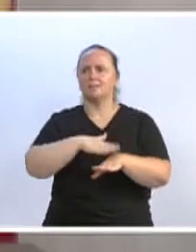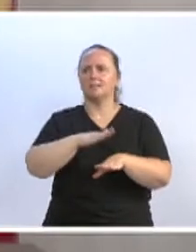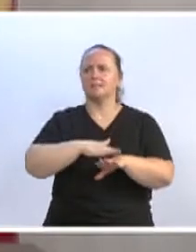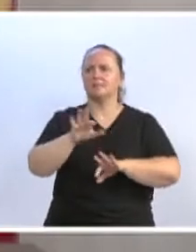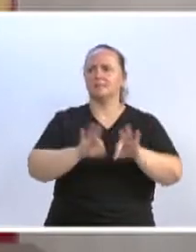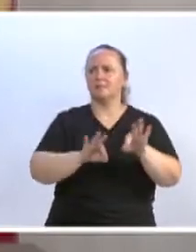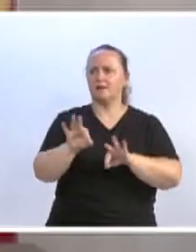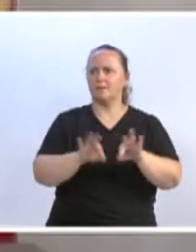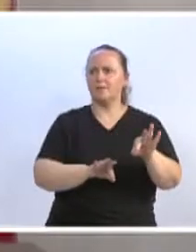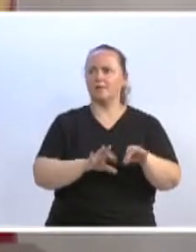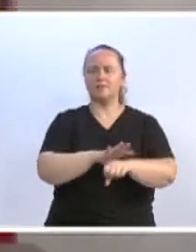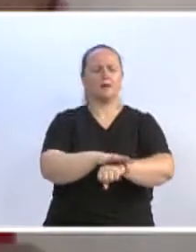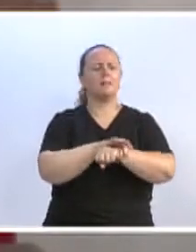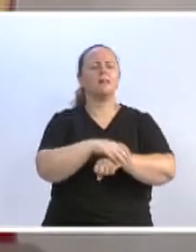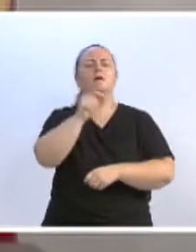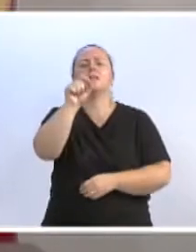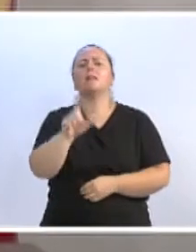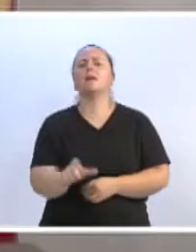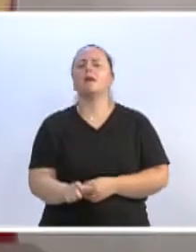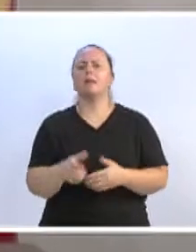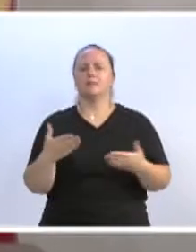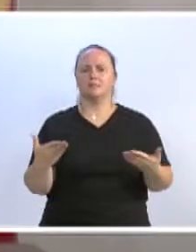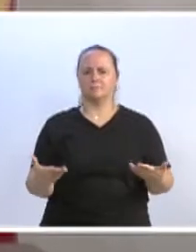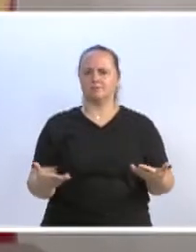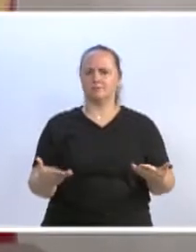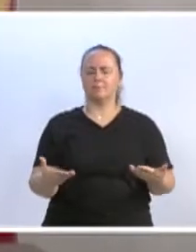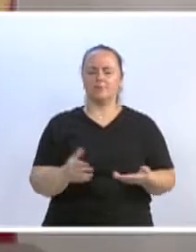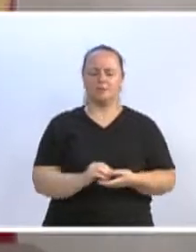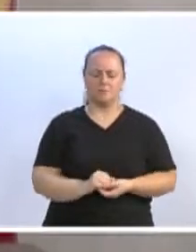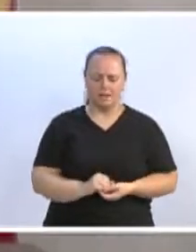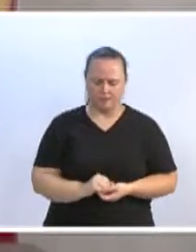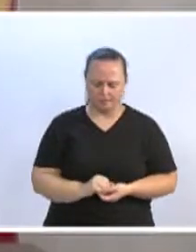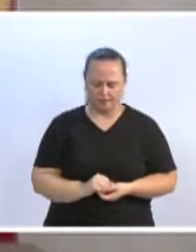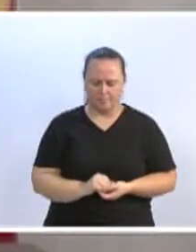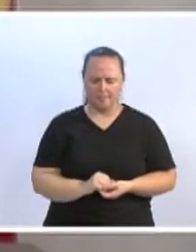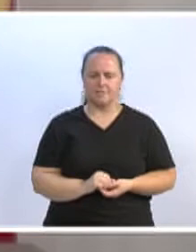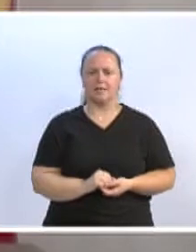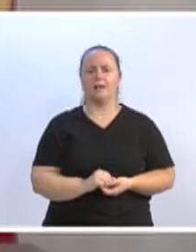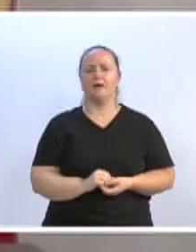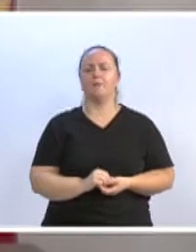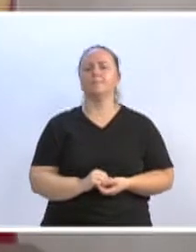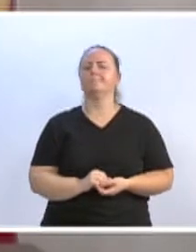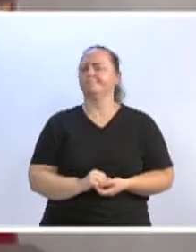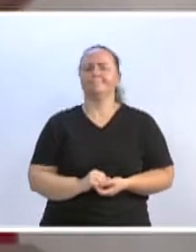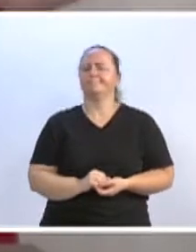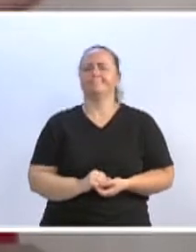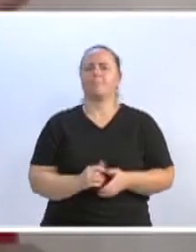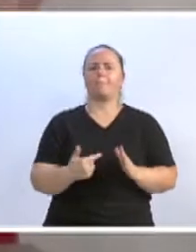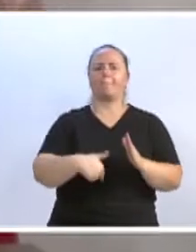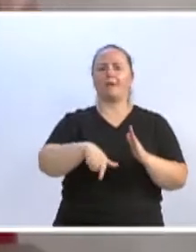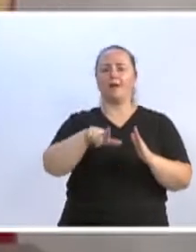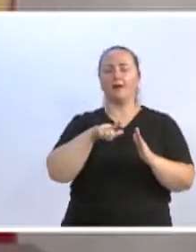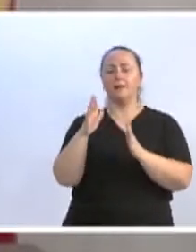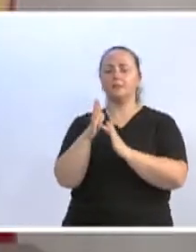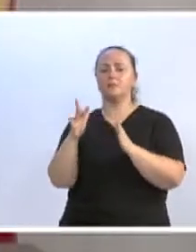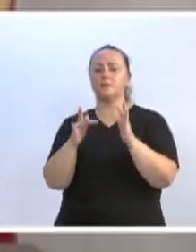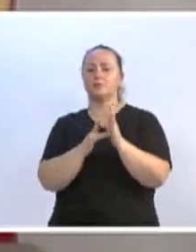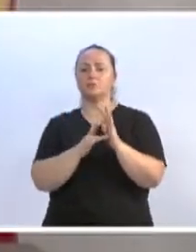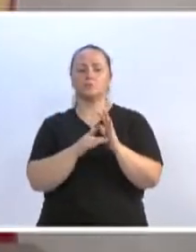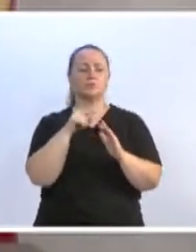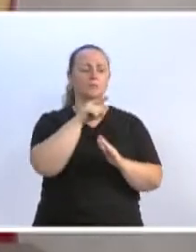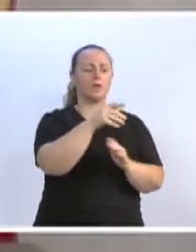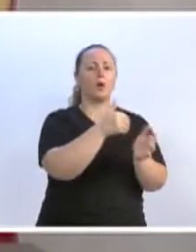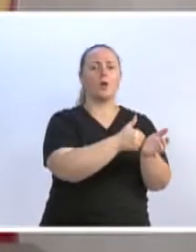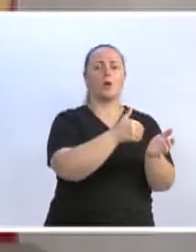atrás? Quem me garante que nesse tempo todo não houveram alterações? Ou seja, quem me garante que entre antes de Jesus e o Códice de Leningrado não